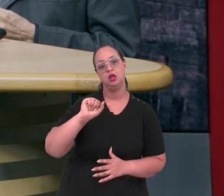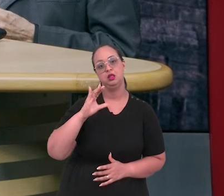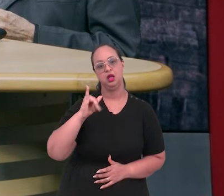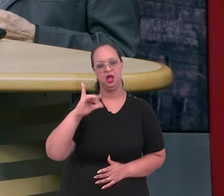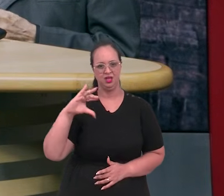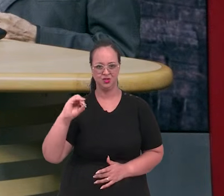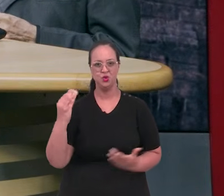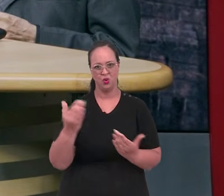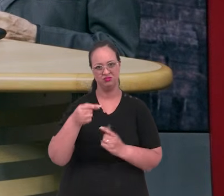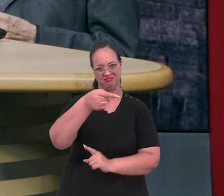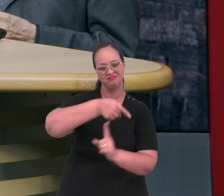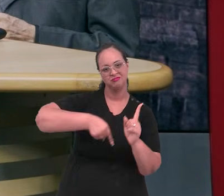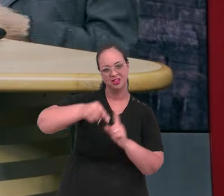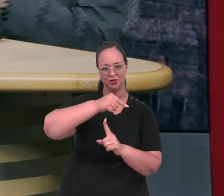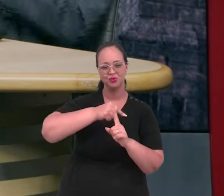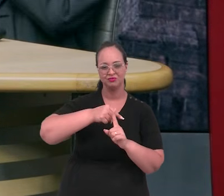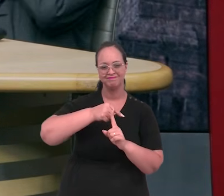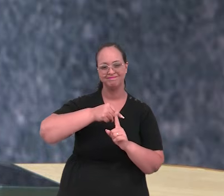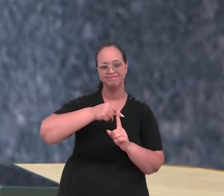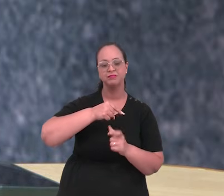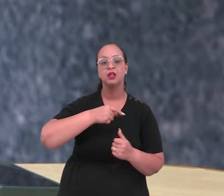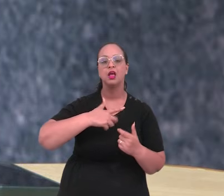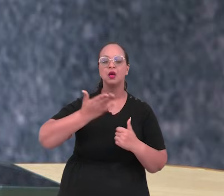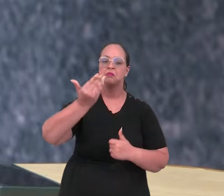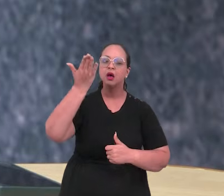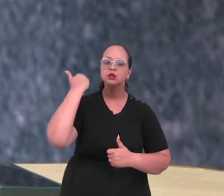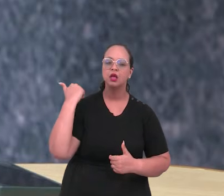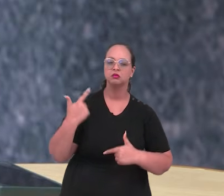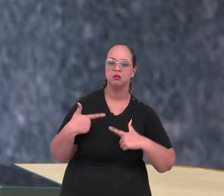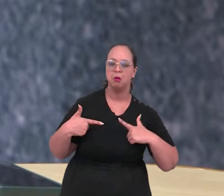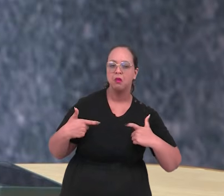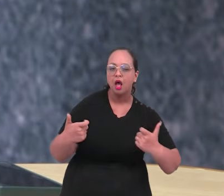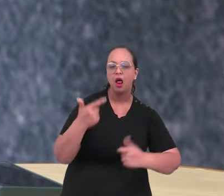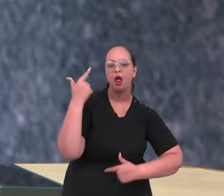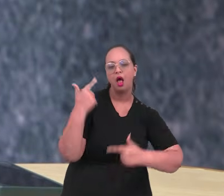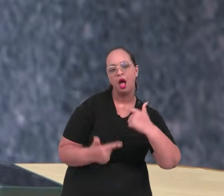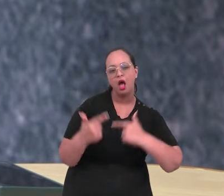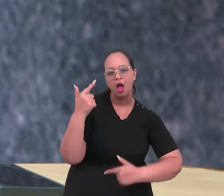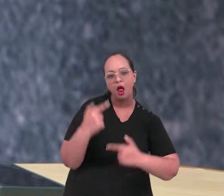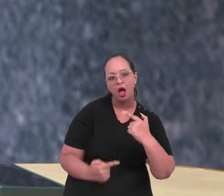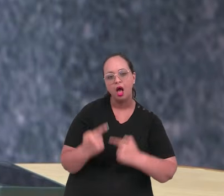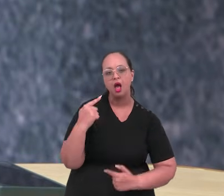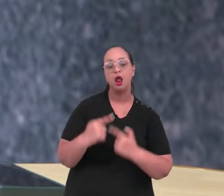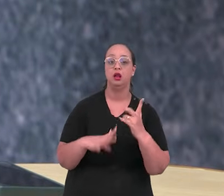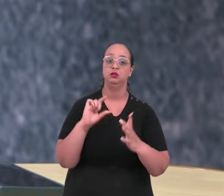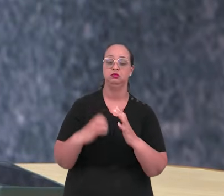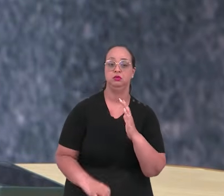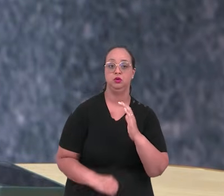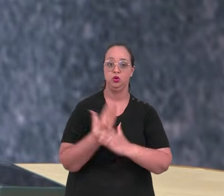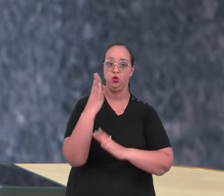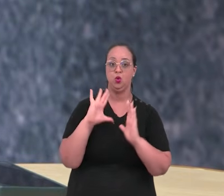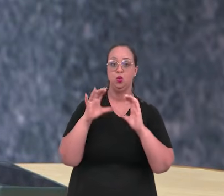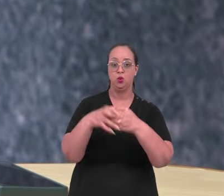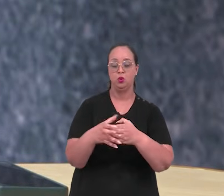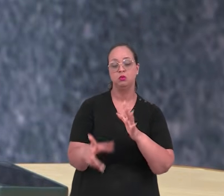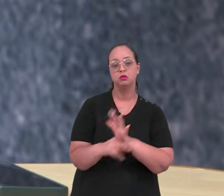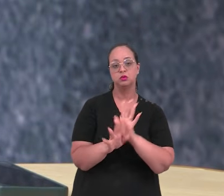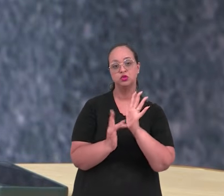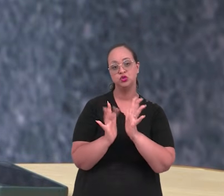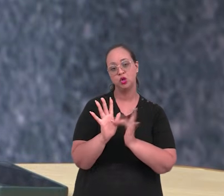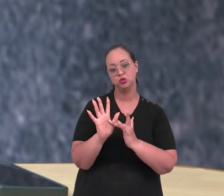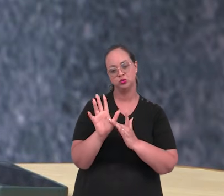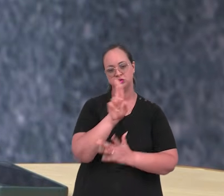um santo, né? Inácio de Loyola. Ele era um ex-combatente que criou essa companhia. E veja que